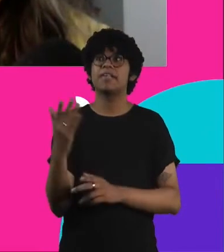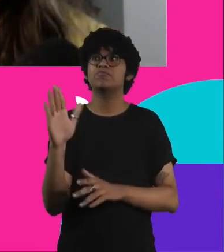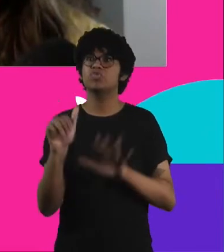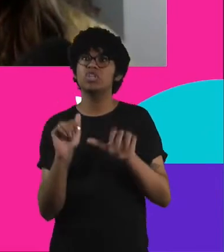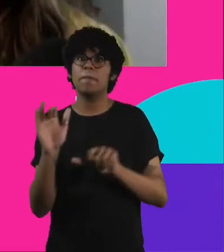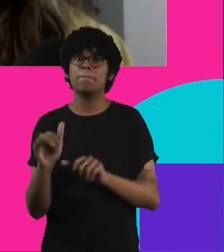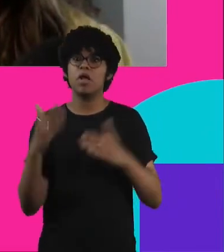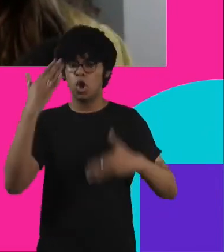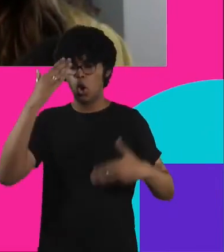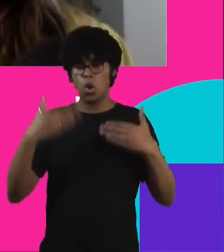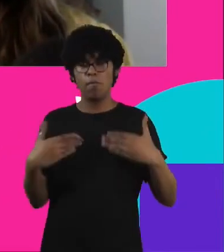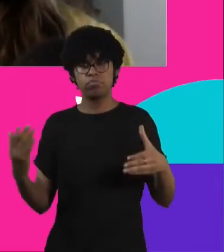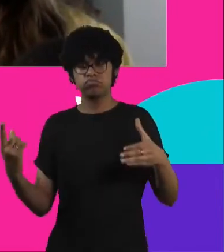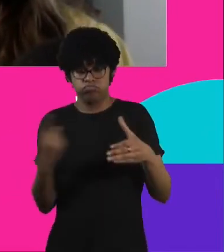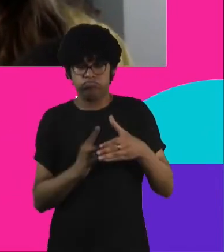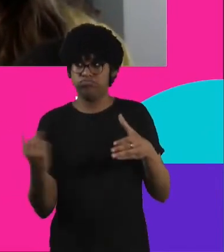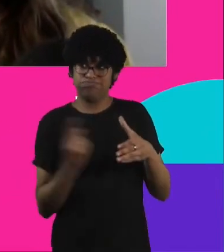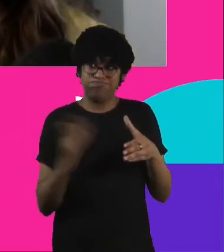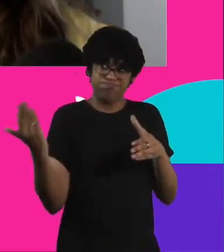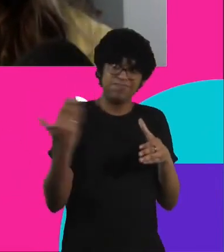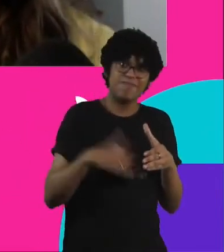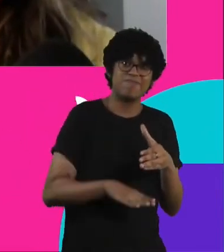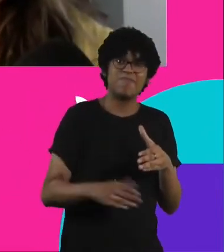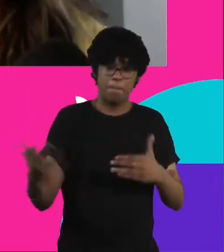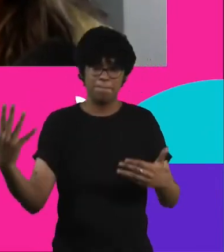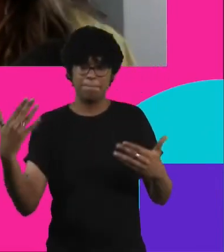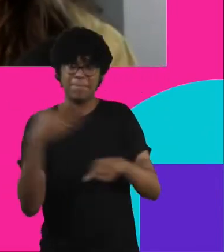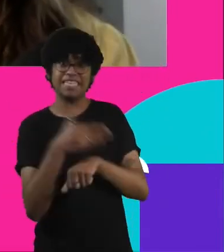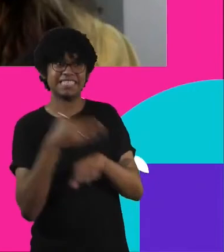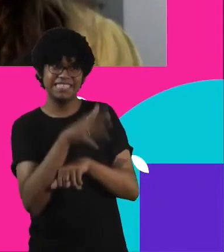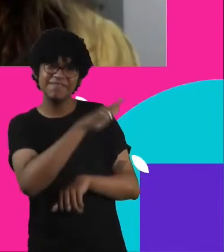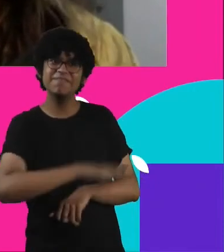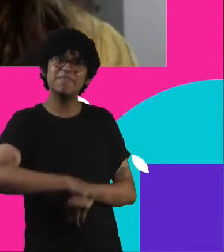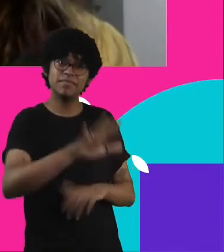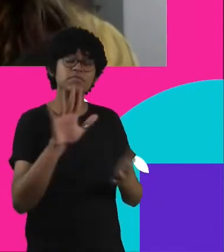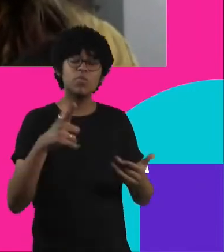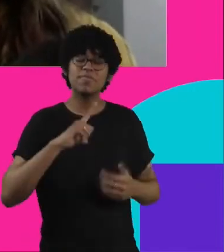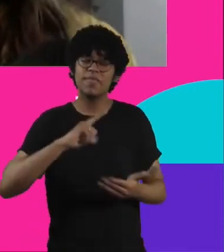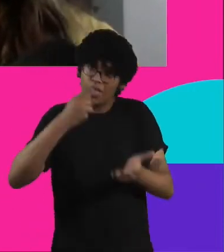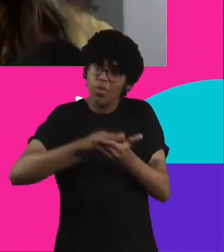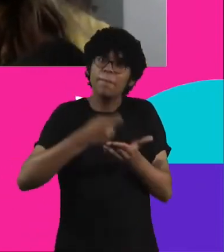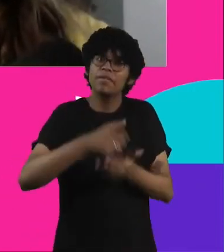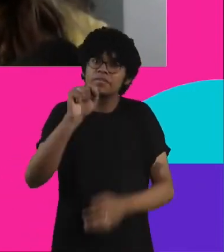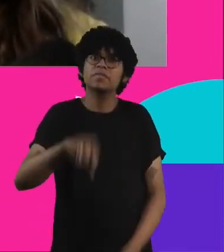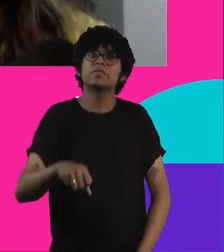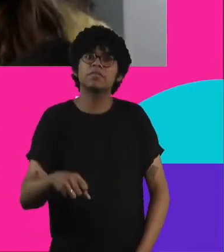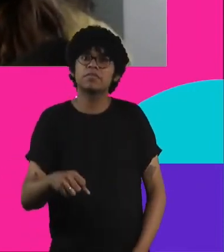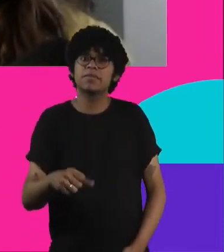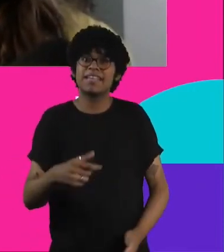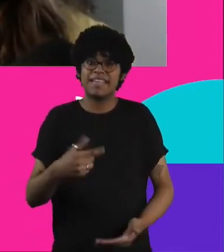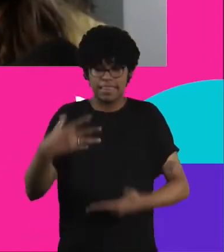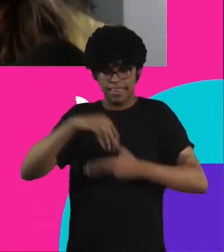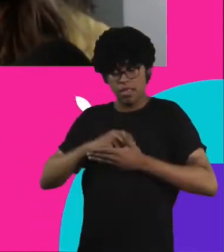um corpo colaborativo cada vez mais engajado dentro desses espaços. Então existe uma cobrança, não só de dentro para